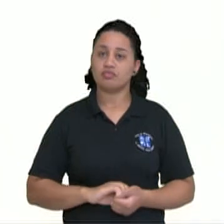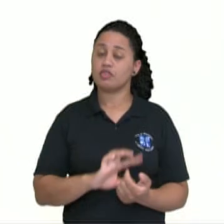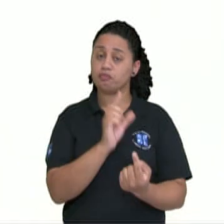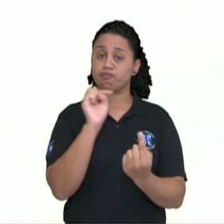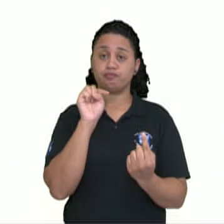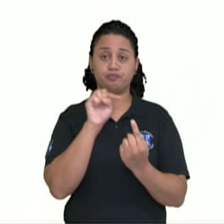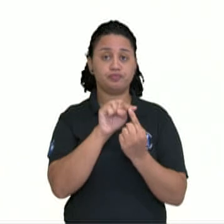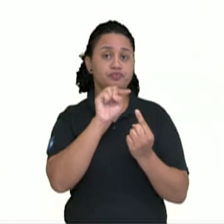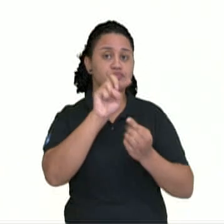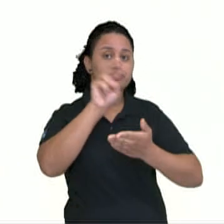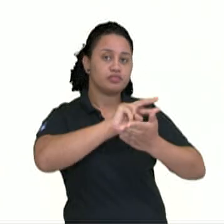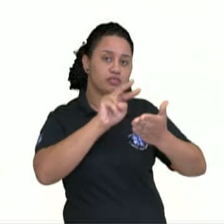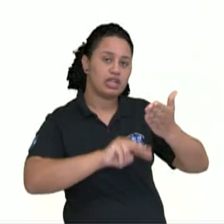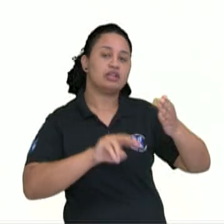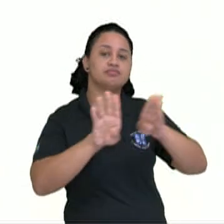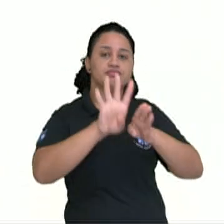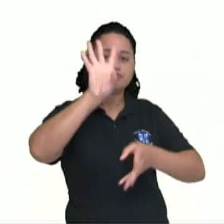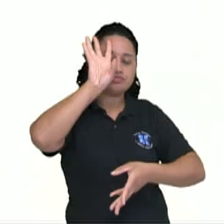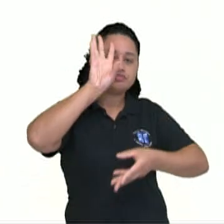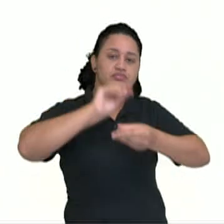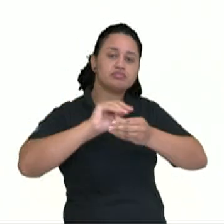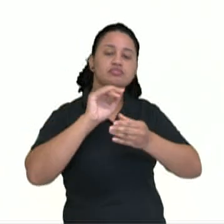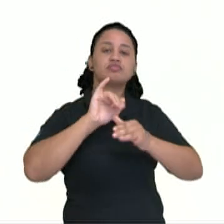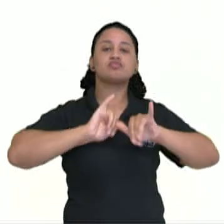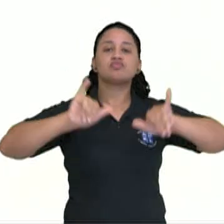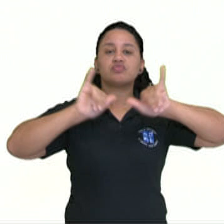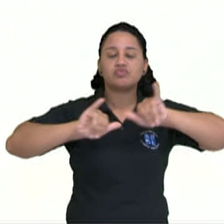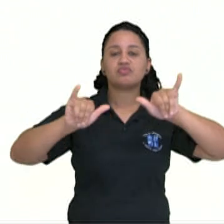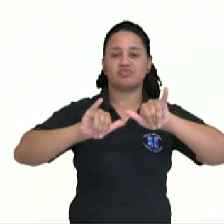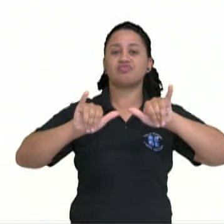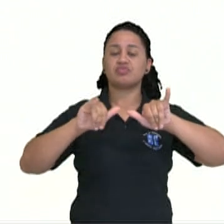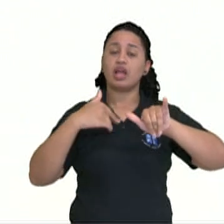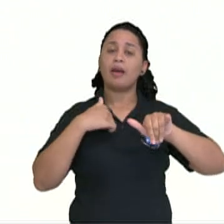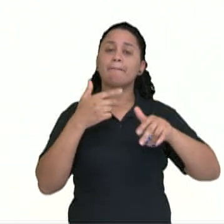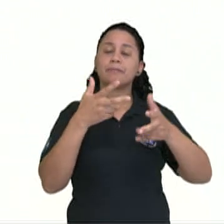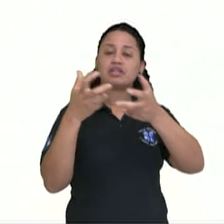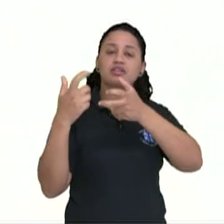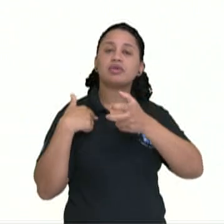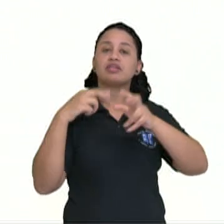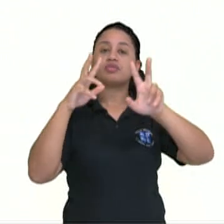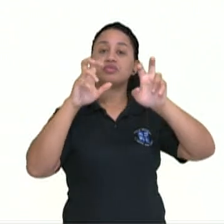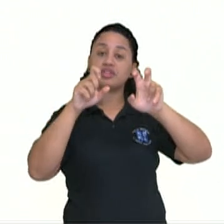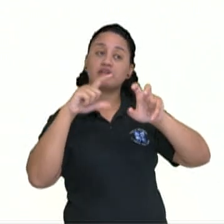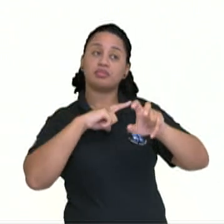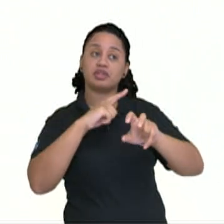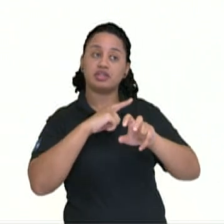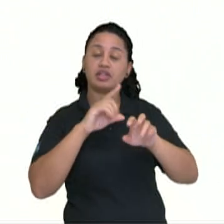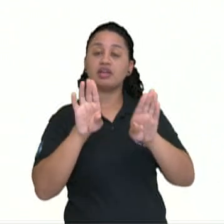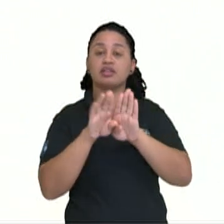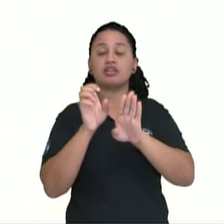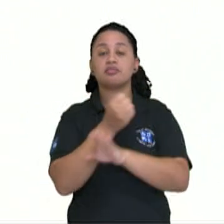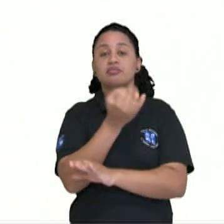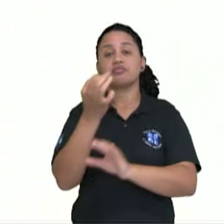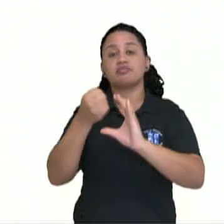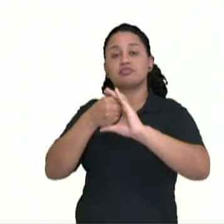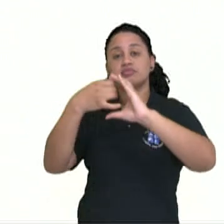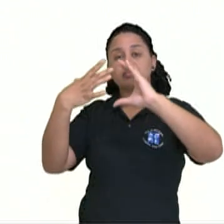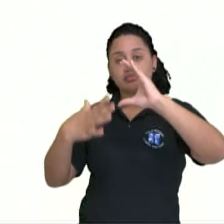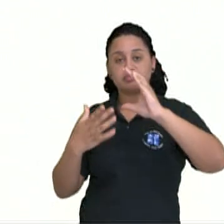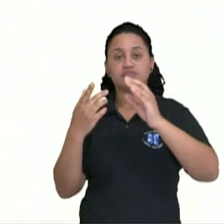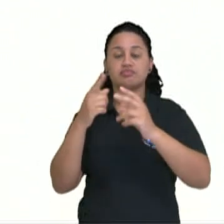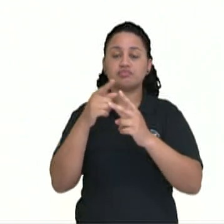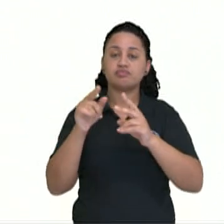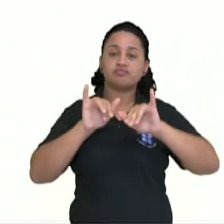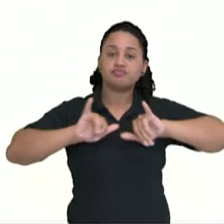Objetivos: ler e interpretar notícia e reportagem, identificando a temática abordada e algumas características de